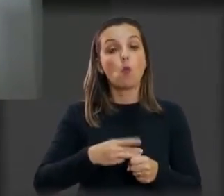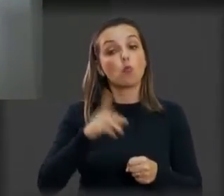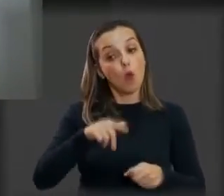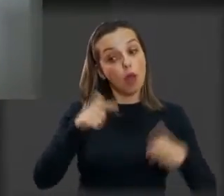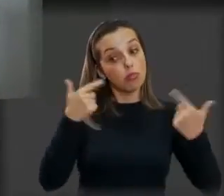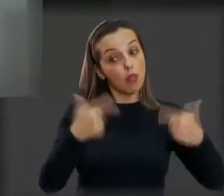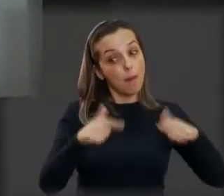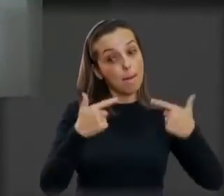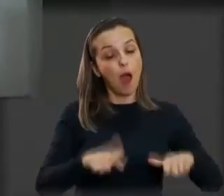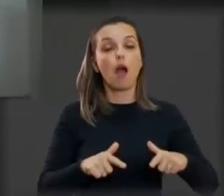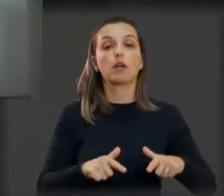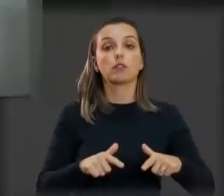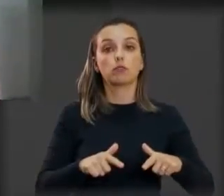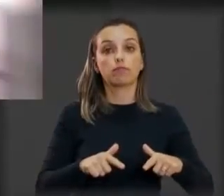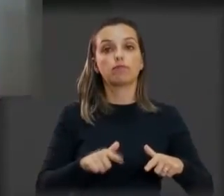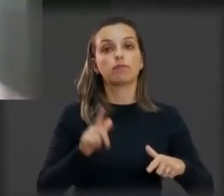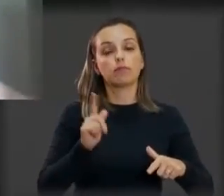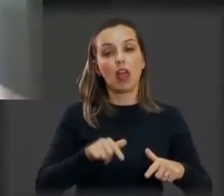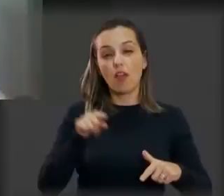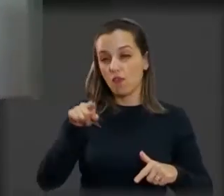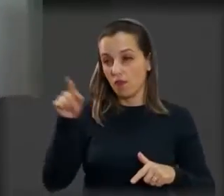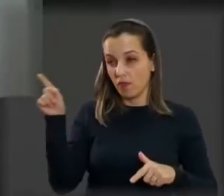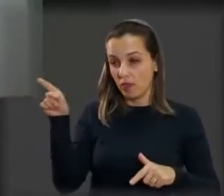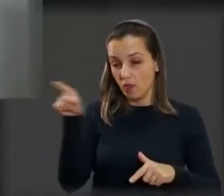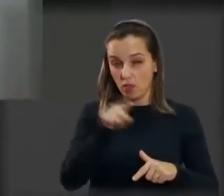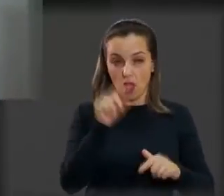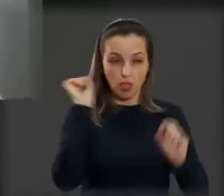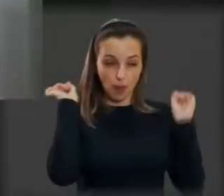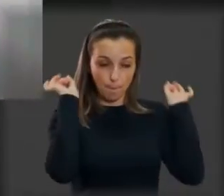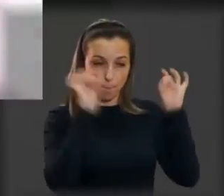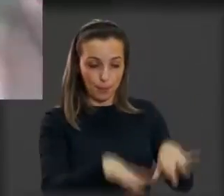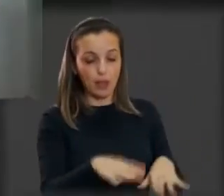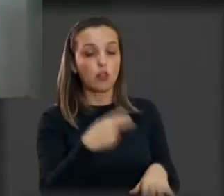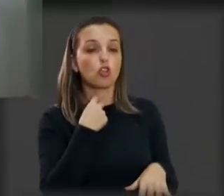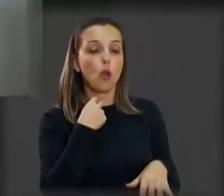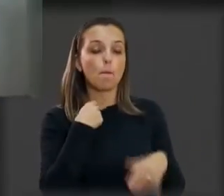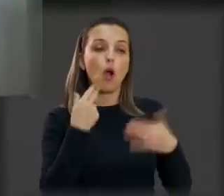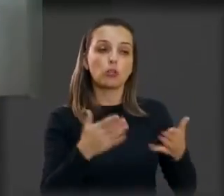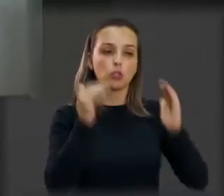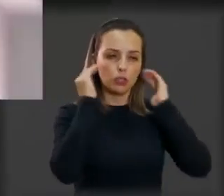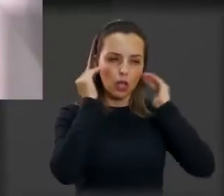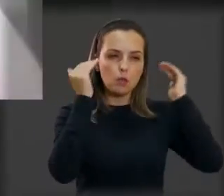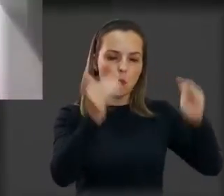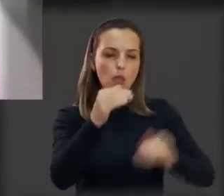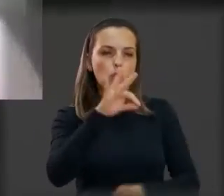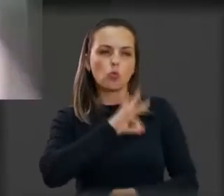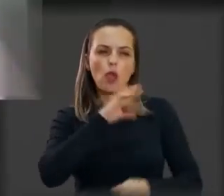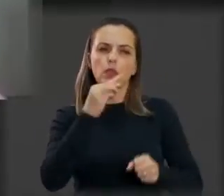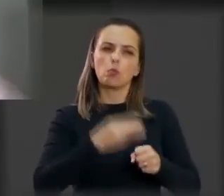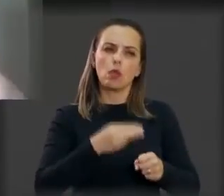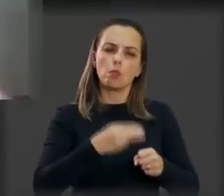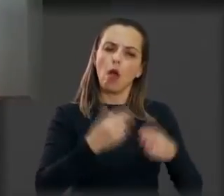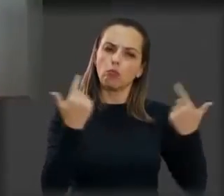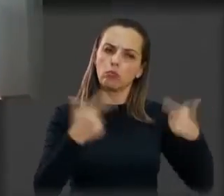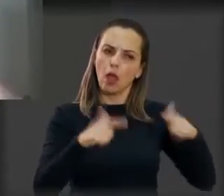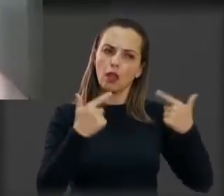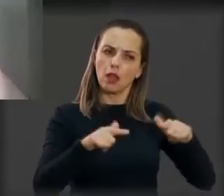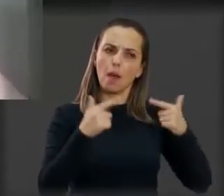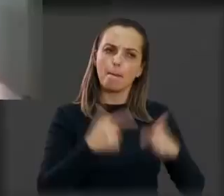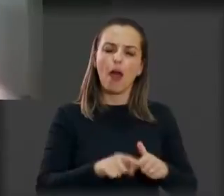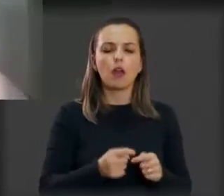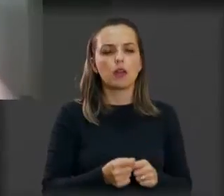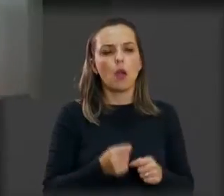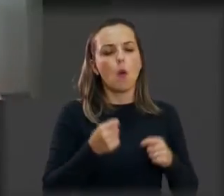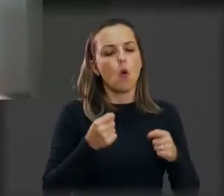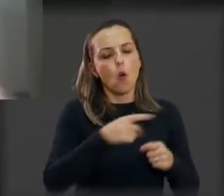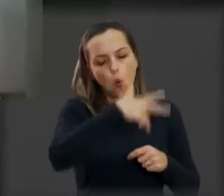aquele ditado popular, atirar no mensageiro. Vamos respeitar os nossos guardas, que eles trabalham com pouco contingente para cobrir uma